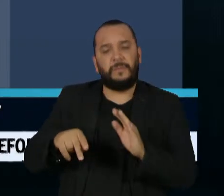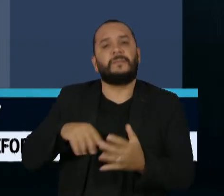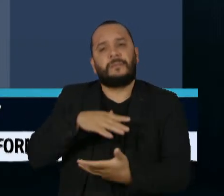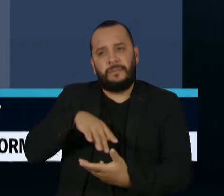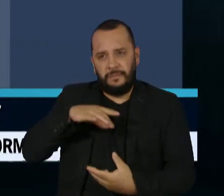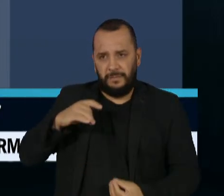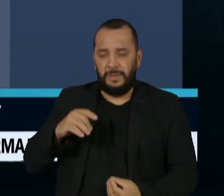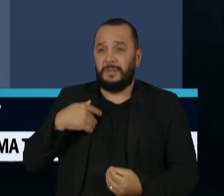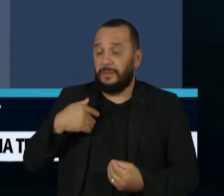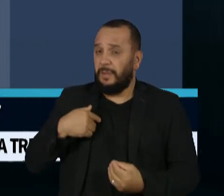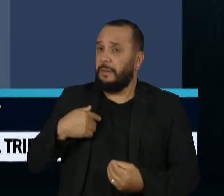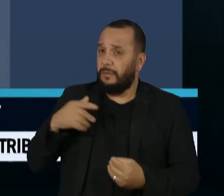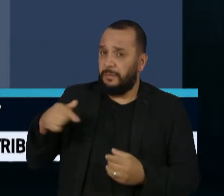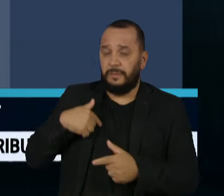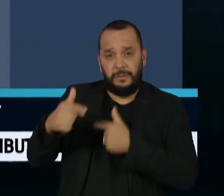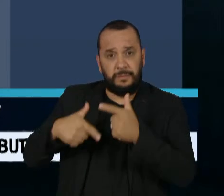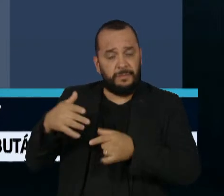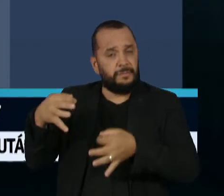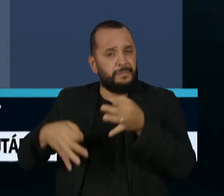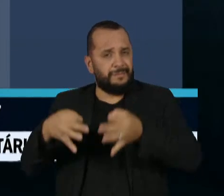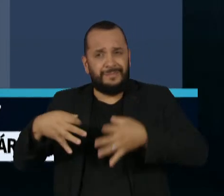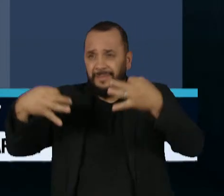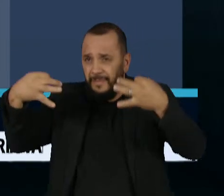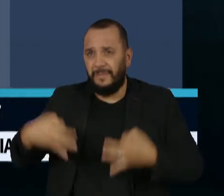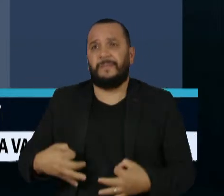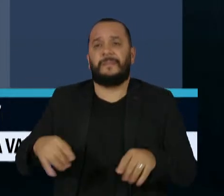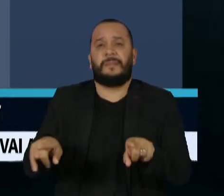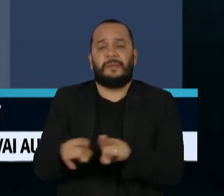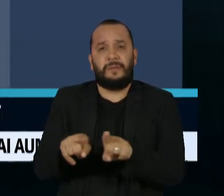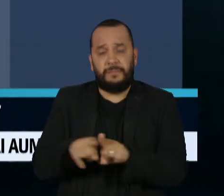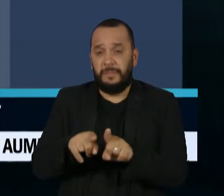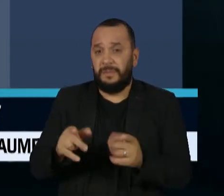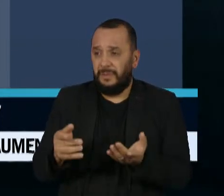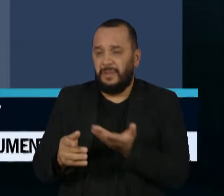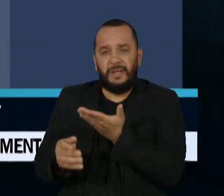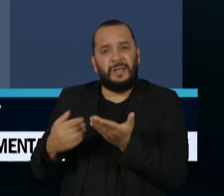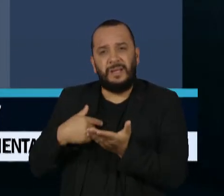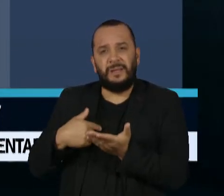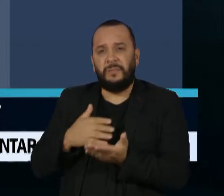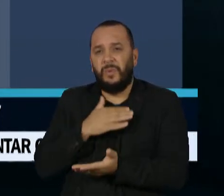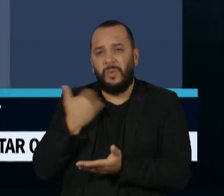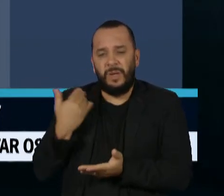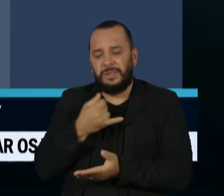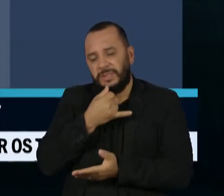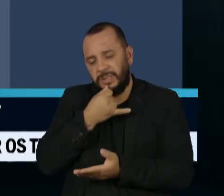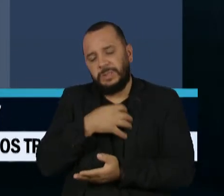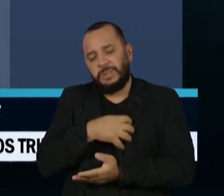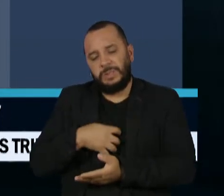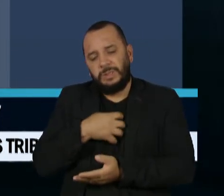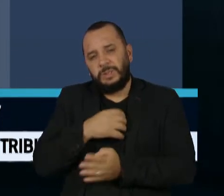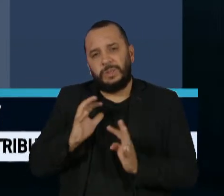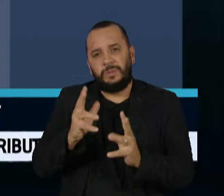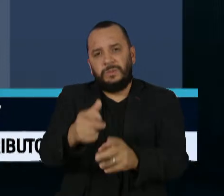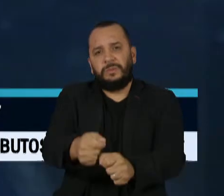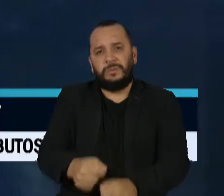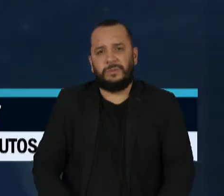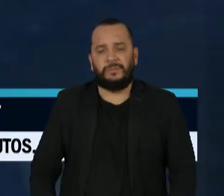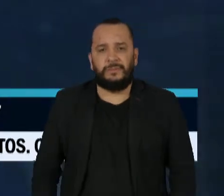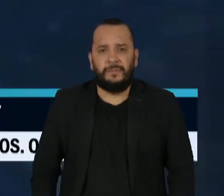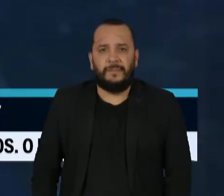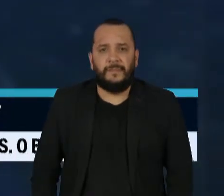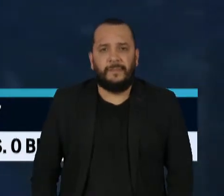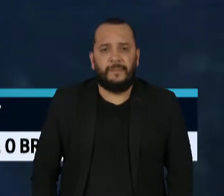atuação jurídica em todos os campos a que se dedicou e que deixa uma lacuna imensa e grande tristeza no coração de todos